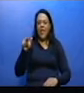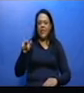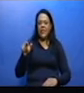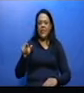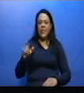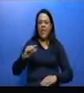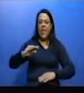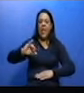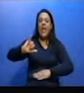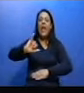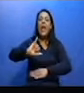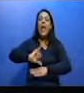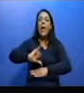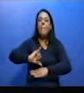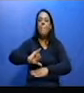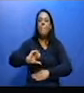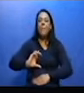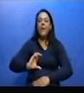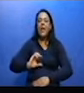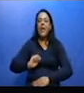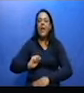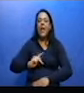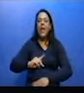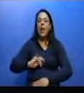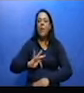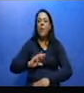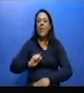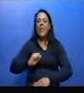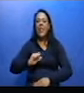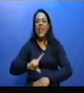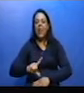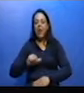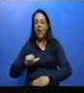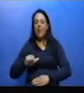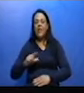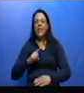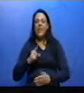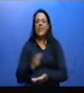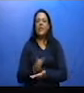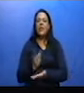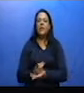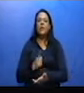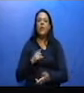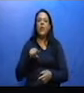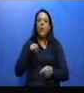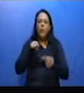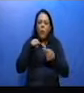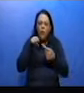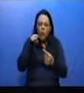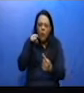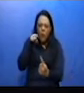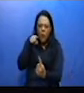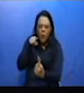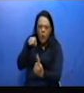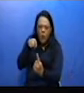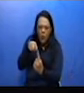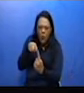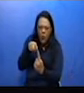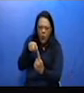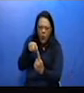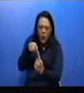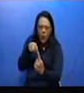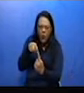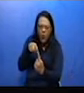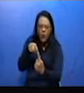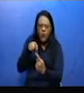Essa cidade sempre ela está identificada com o pontinho. Então, todos os estados estão mostrando